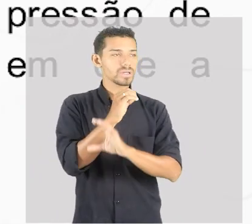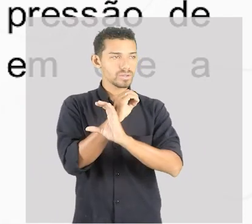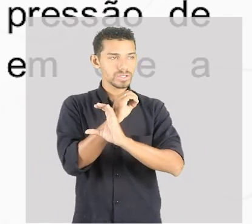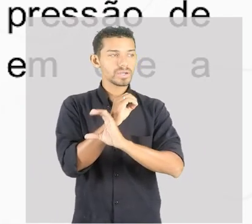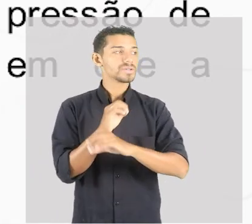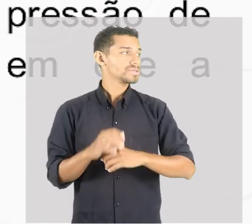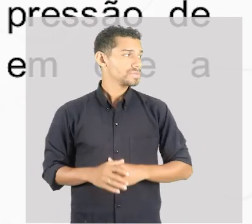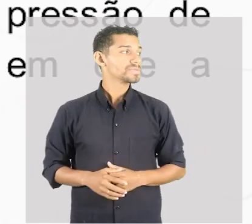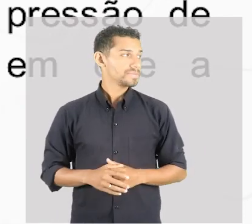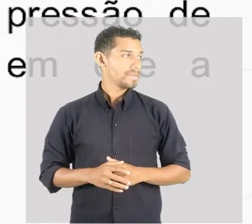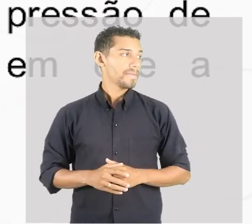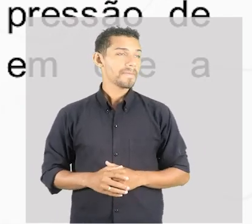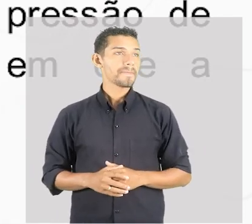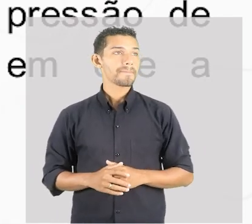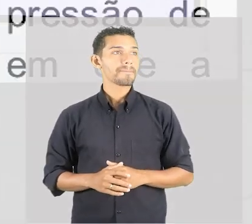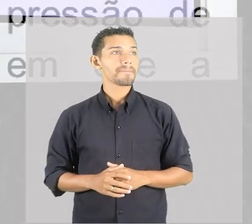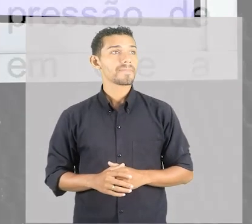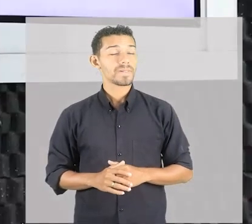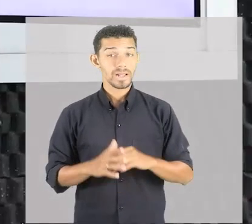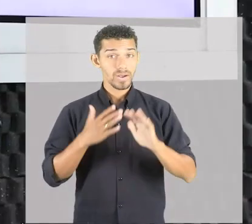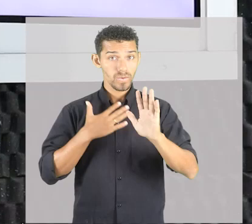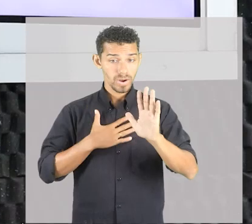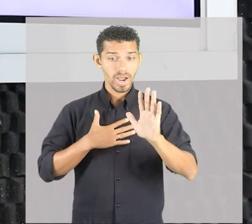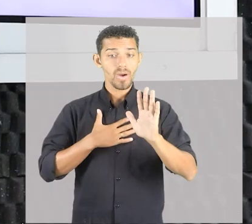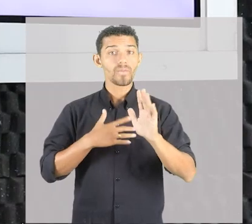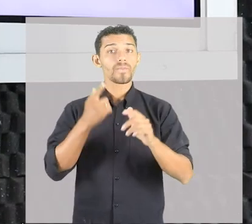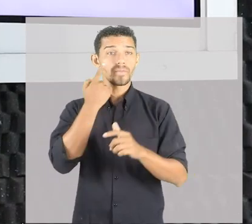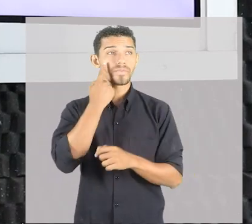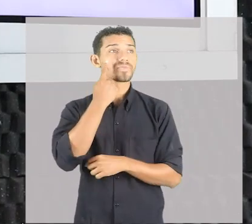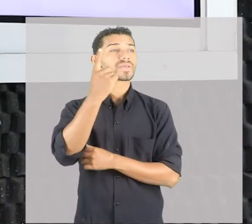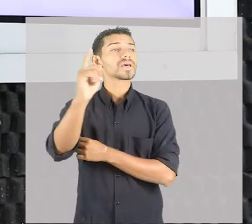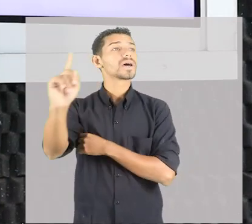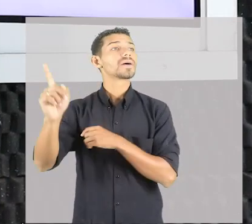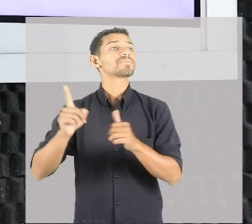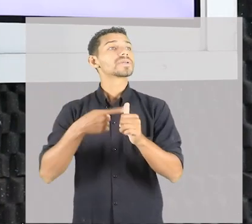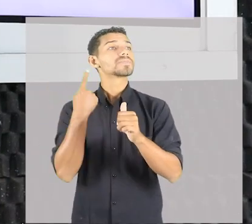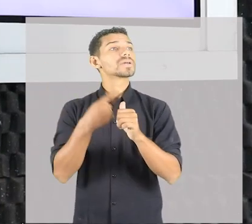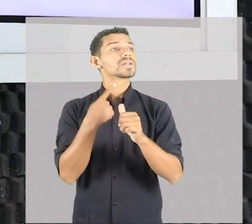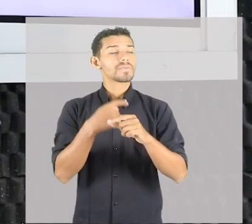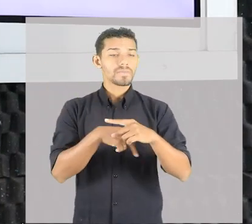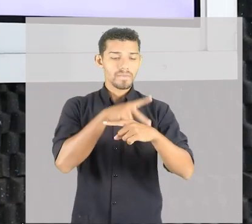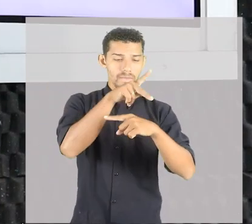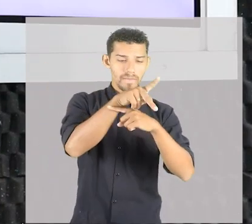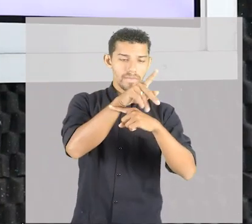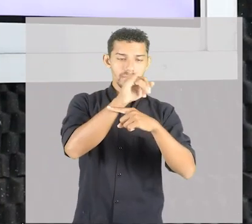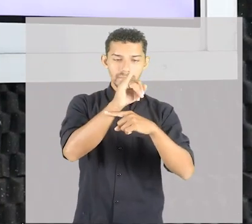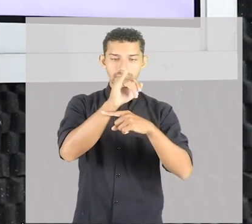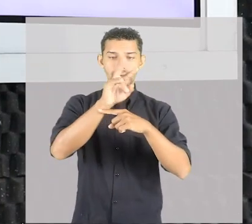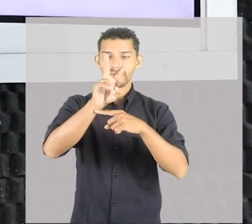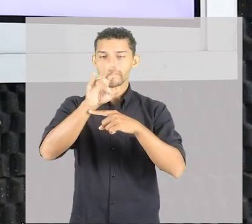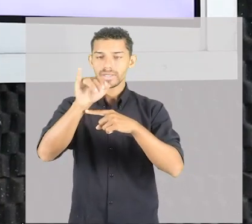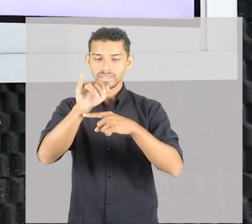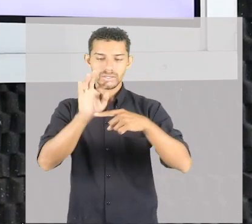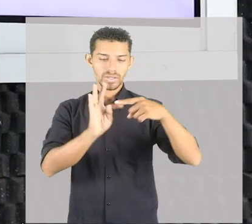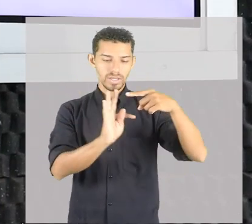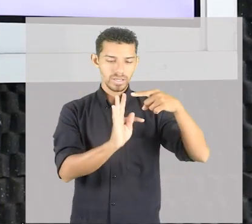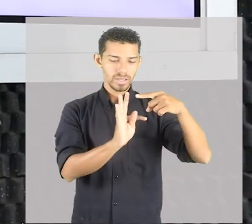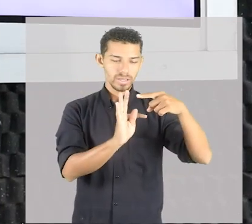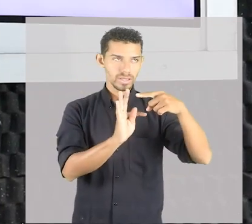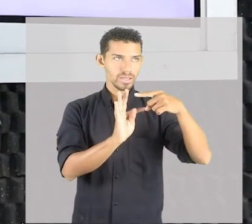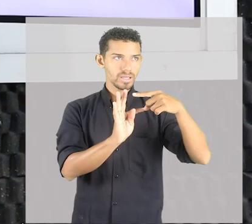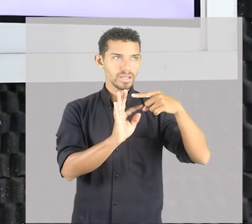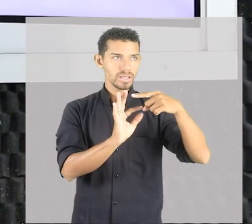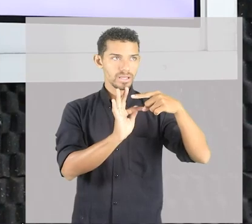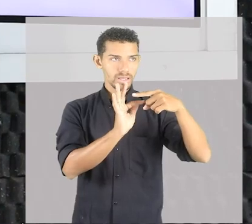C vamos com calma nessa questão primeira coisa que eu faço na minha vida jogar a equação geral